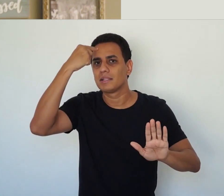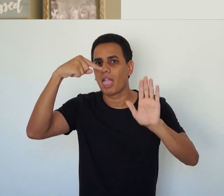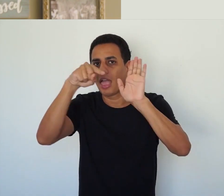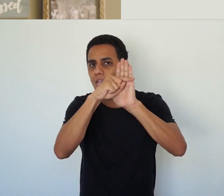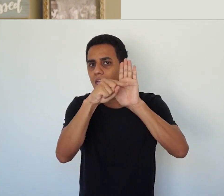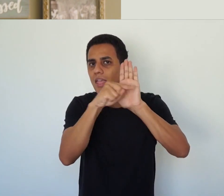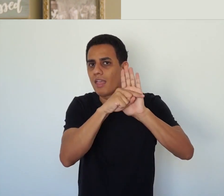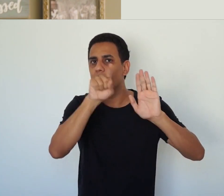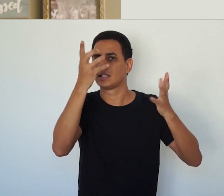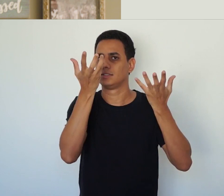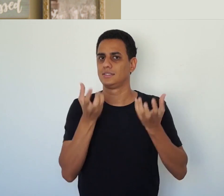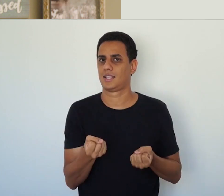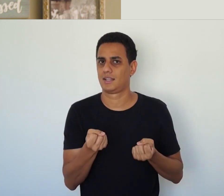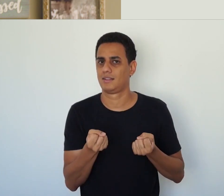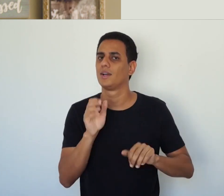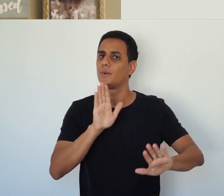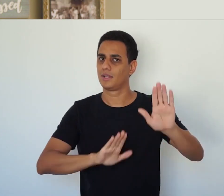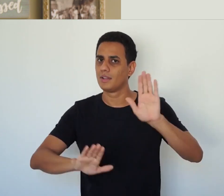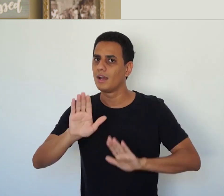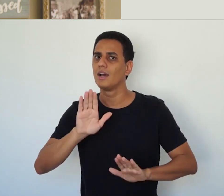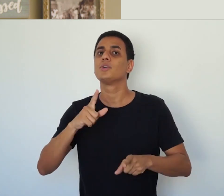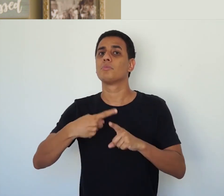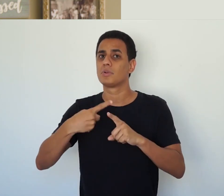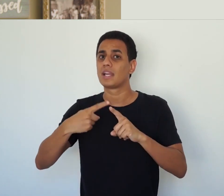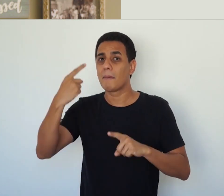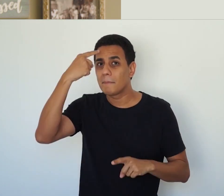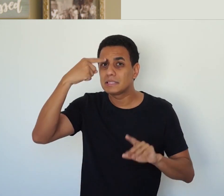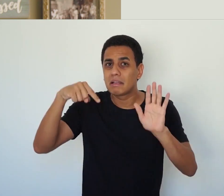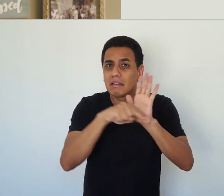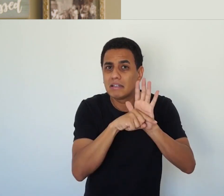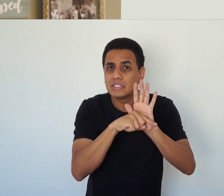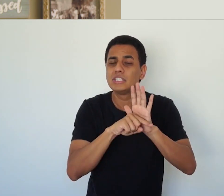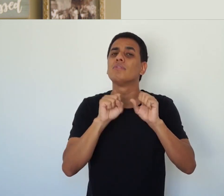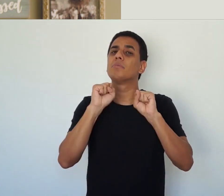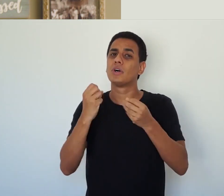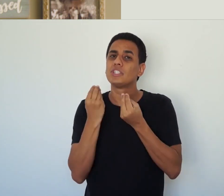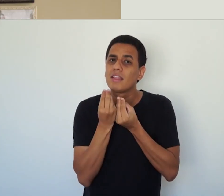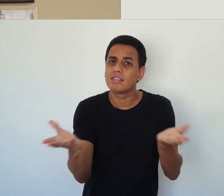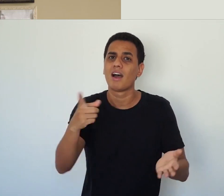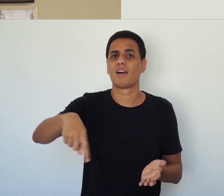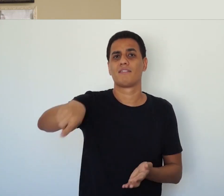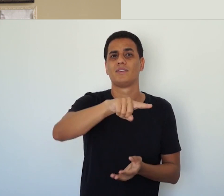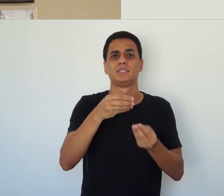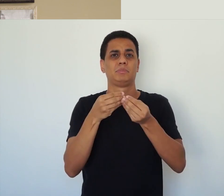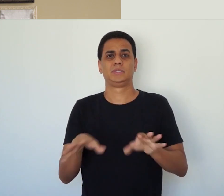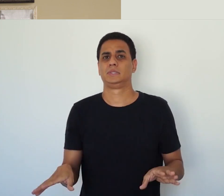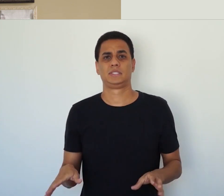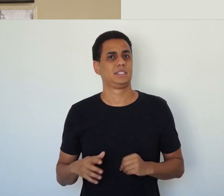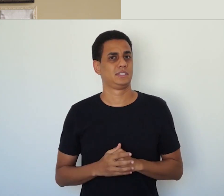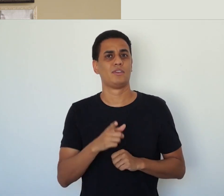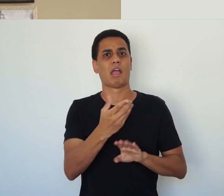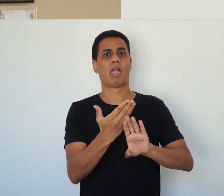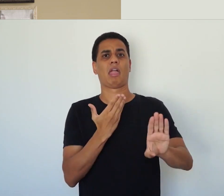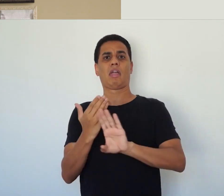os pensamentos que você tem acolhido, porque eles têm força para te colocar numa condição pior do